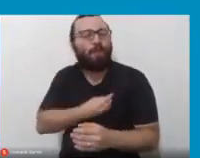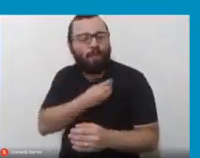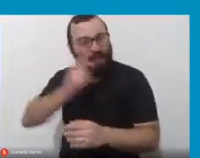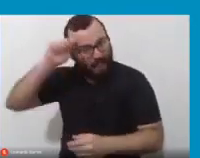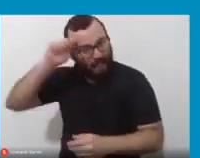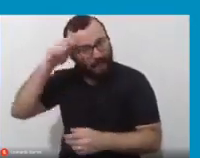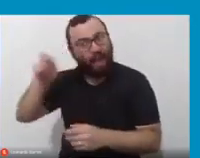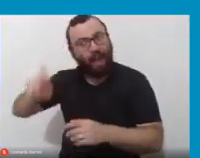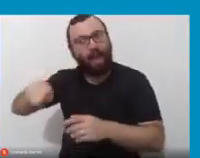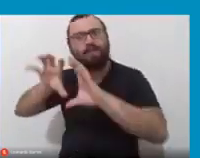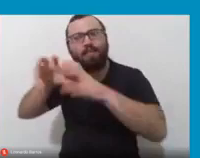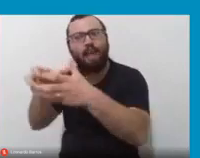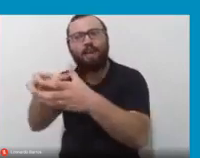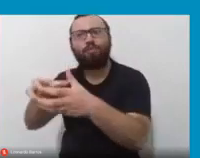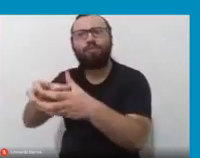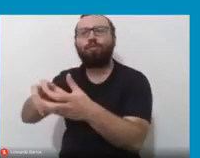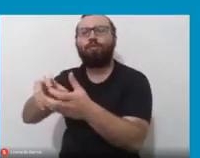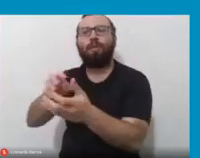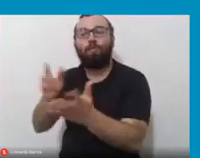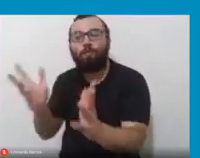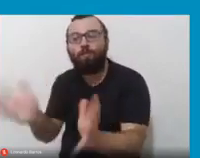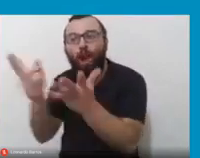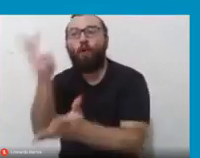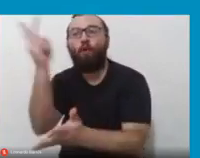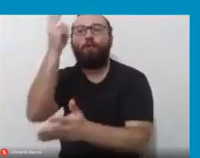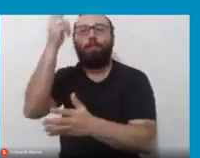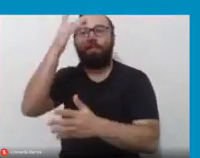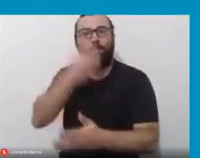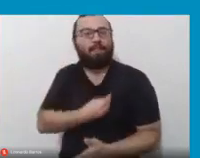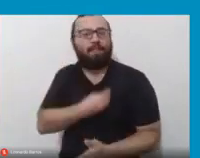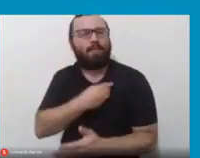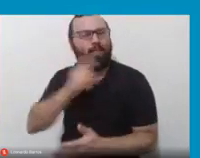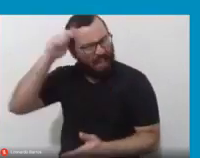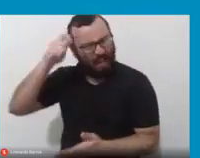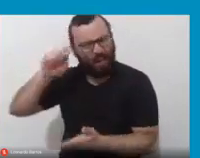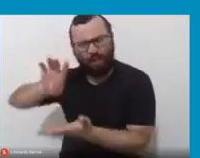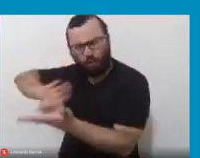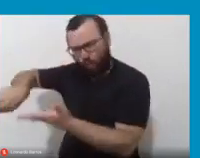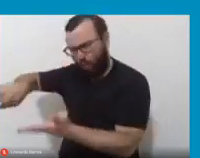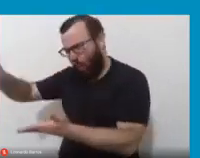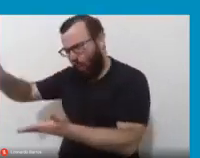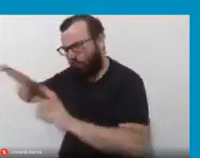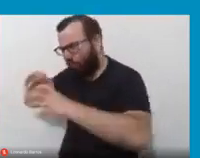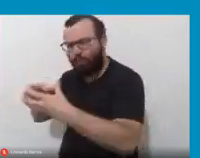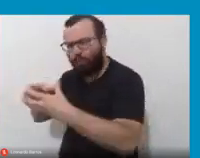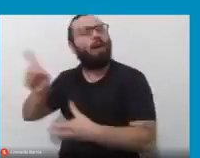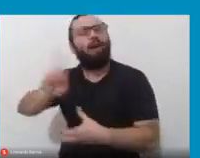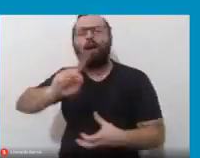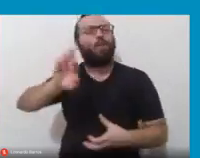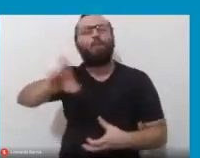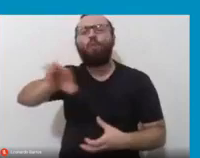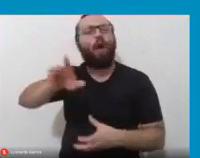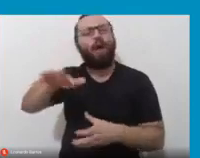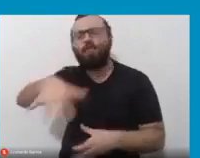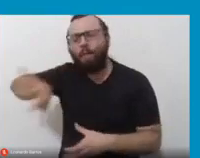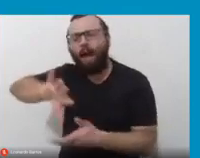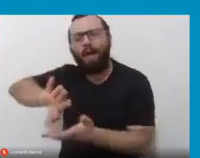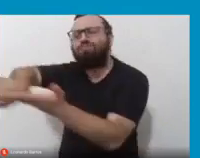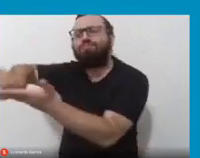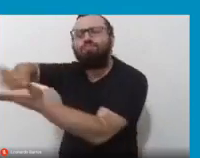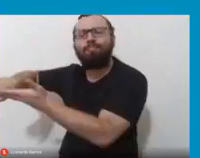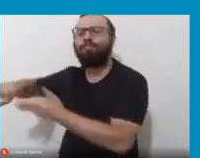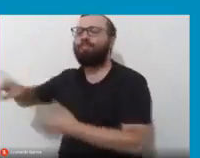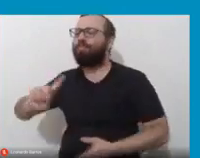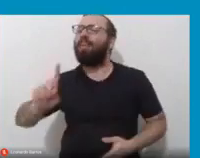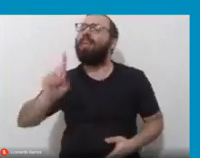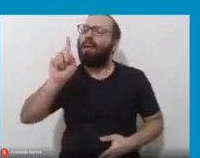e de forma alguma excluía qualquer outro grupo, fosse um espaço de concentração e de exclusão. Isso é bem típico do